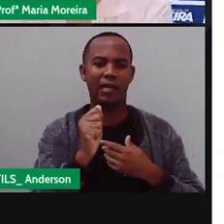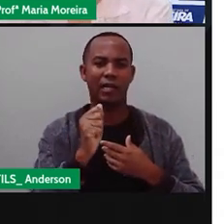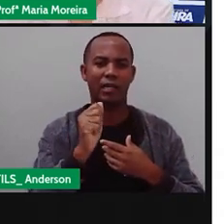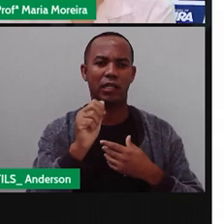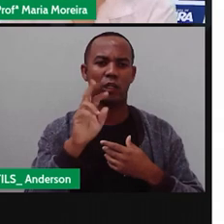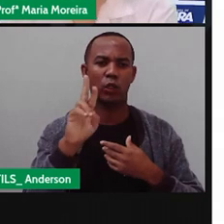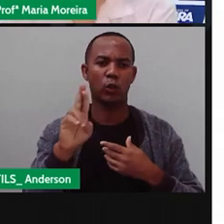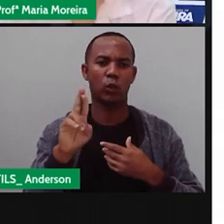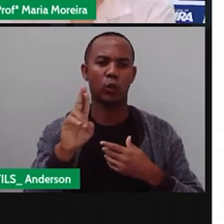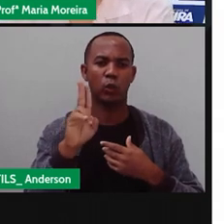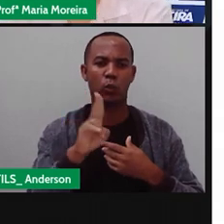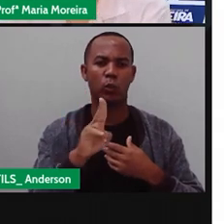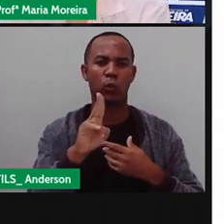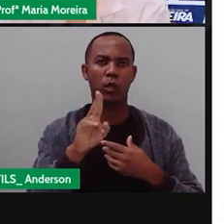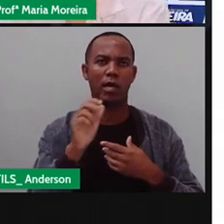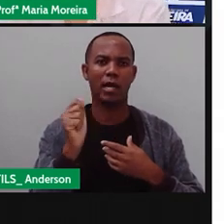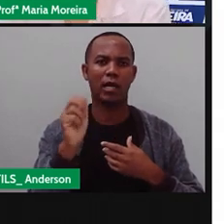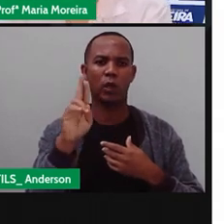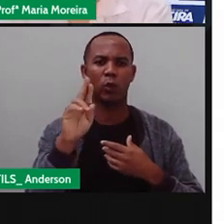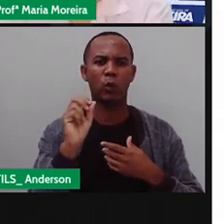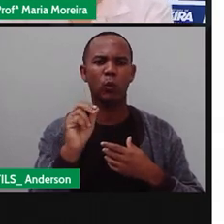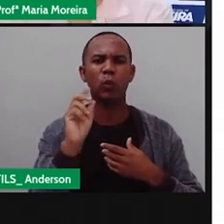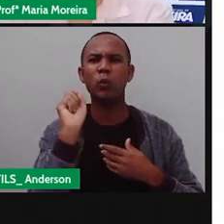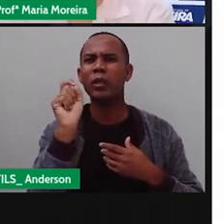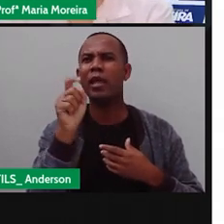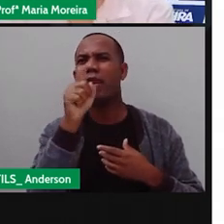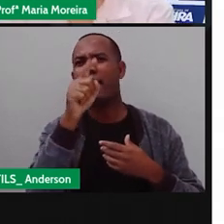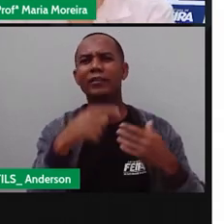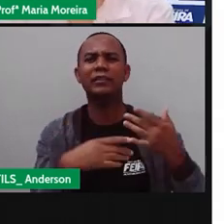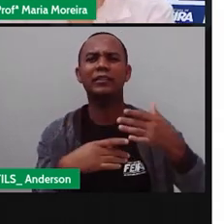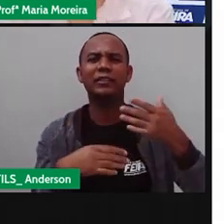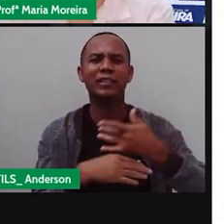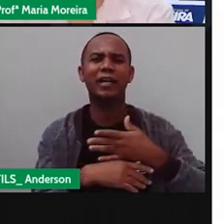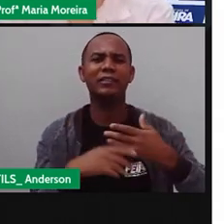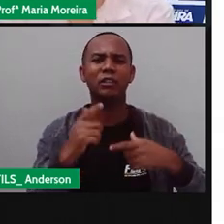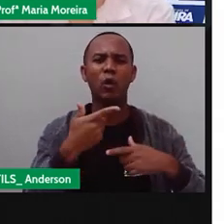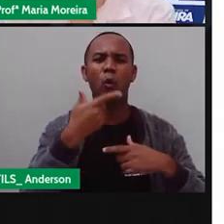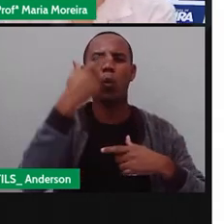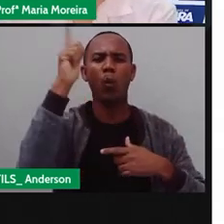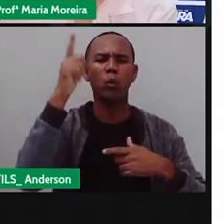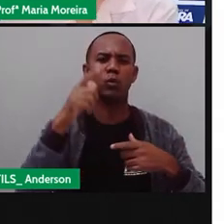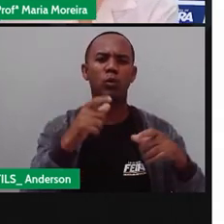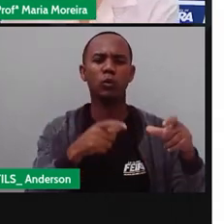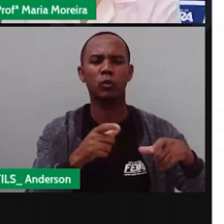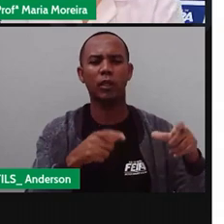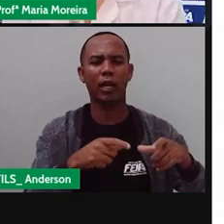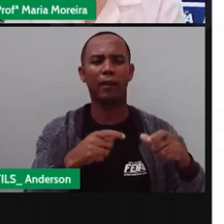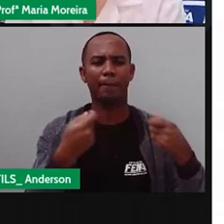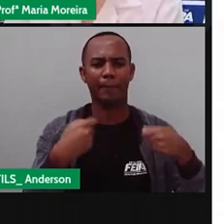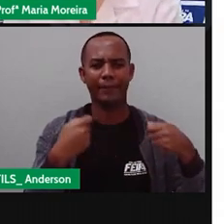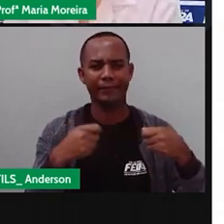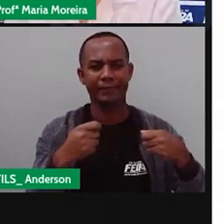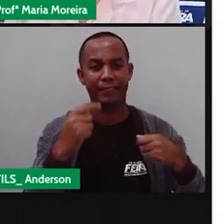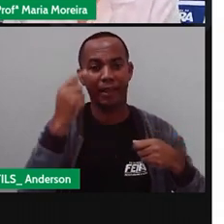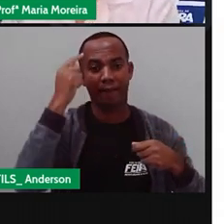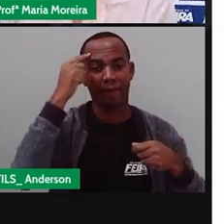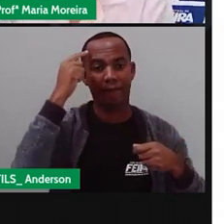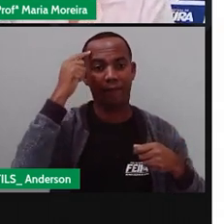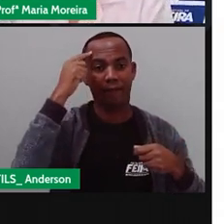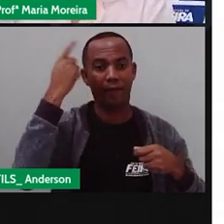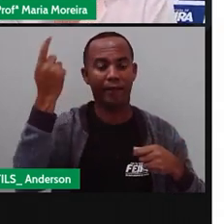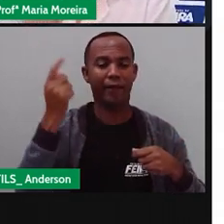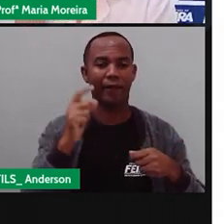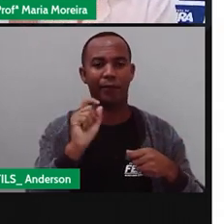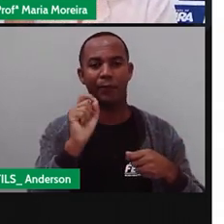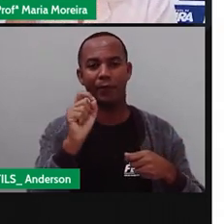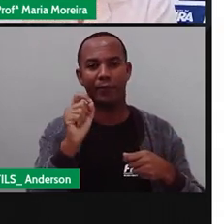fica em Pernambuco, é isso? E aí eu vou ficar perdida. Então eu preciso o quê? Né? Ter ideias suficientes, ter o